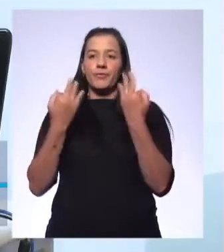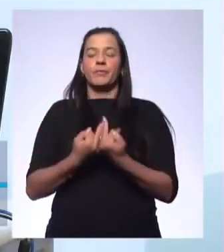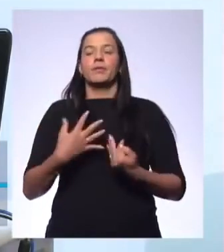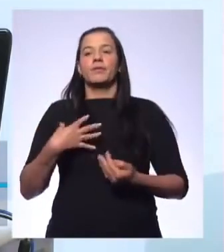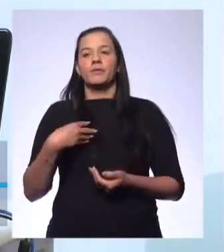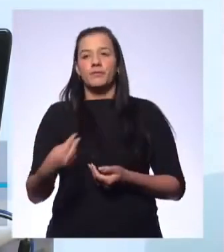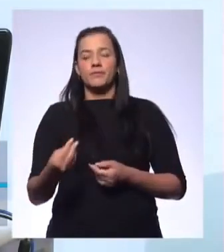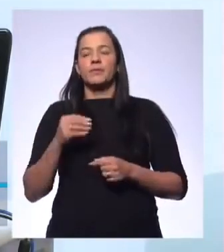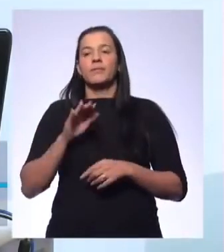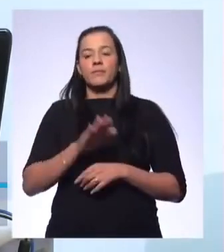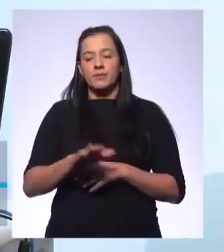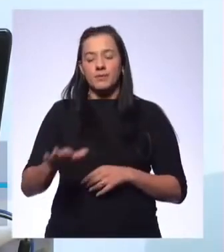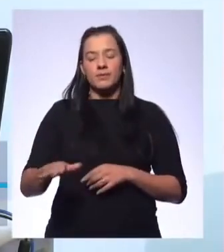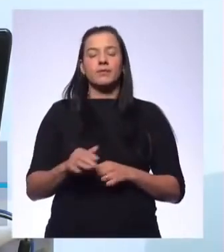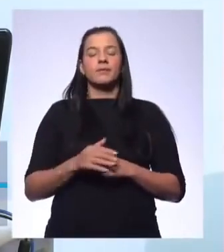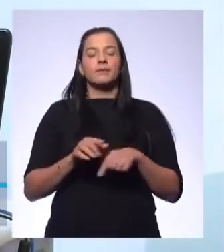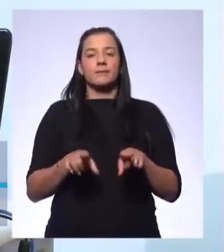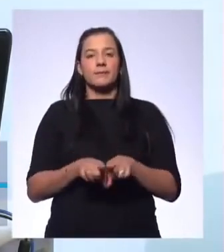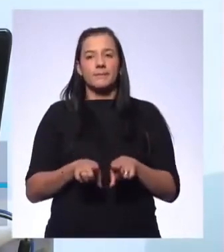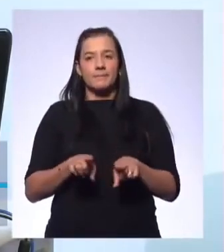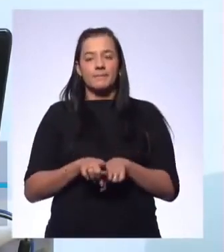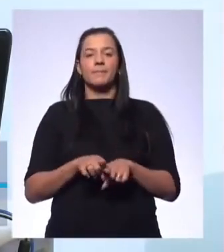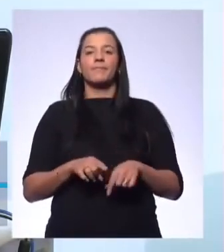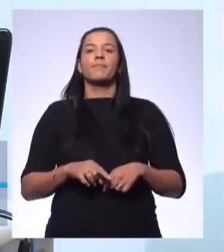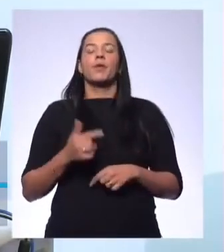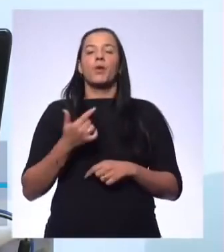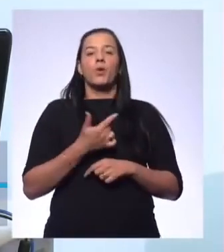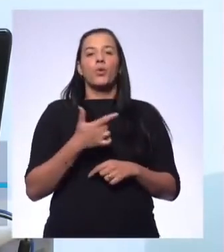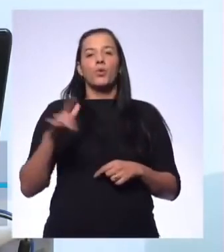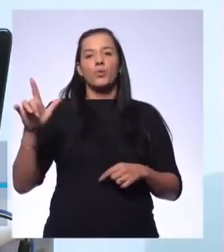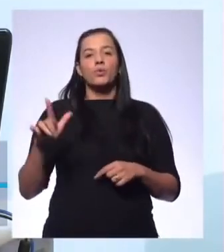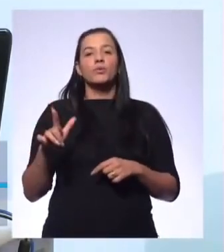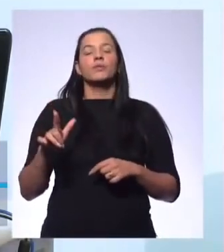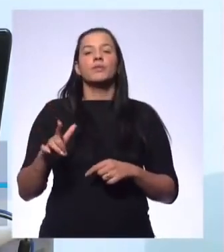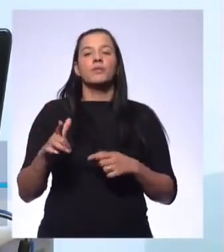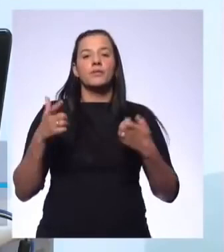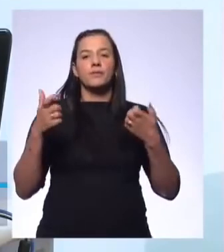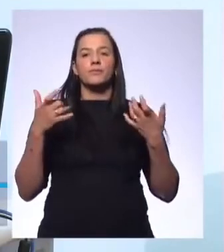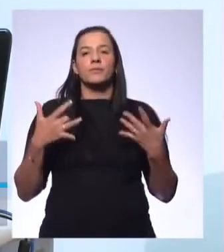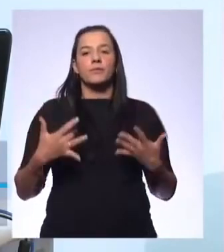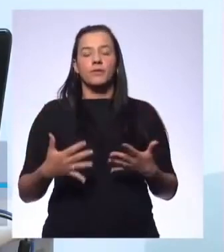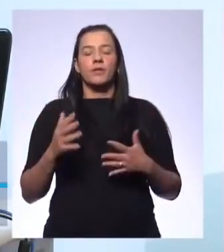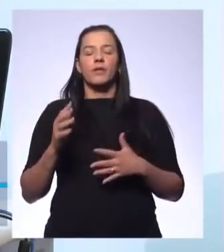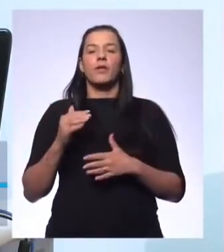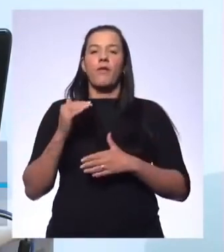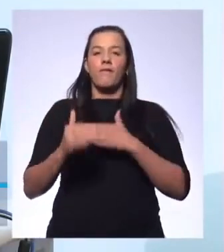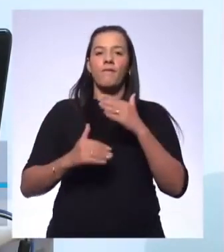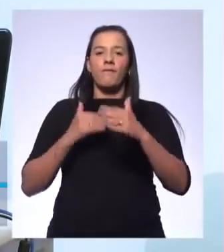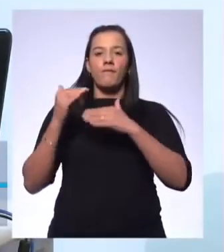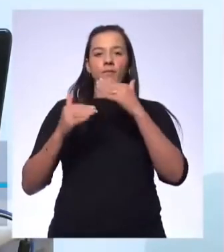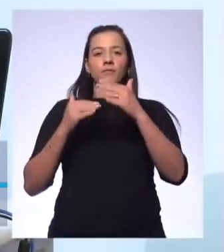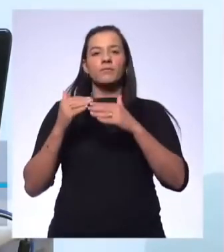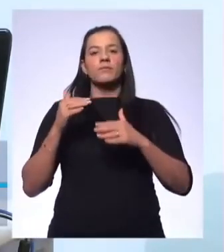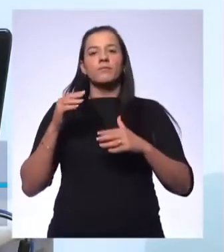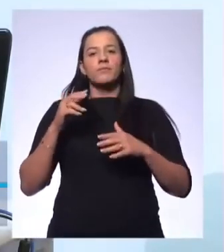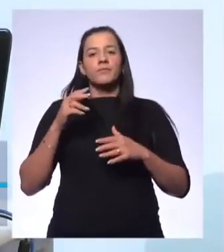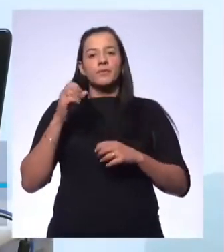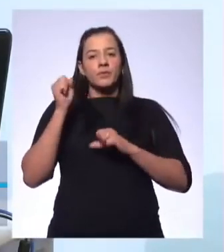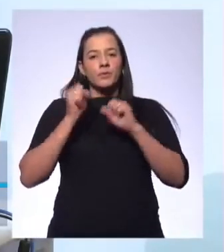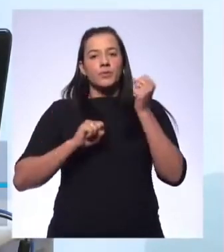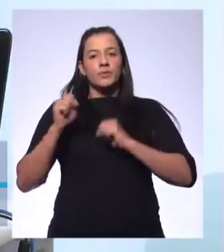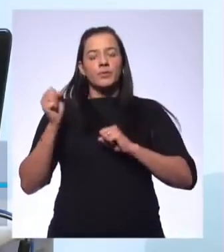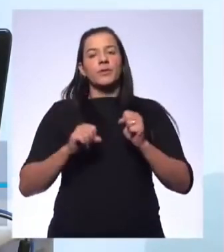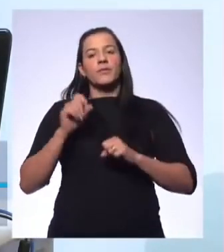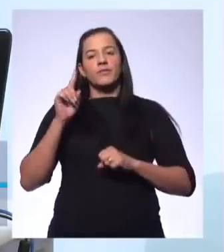mesmo crianças, tá? Então, uma outra característica marcante aí desse momento da Revolução Industrial é a exploração do trabalho